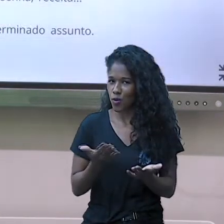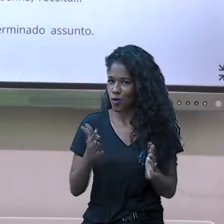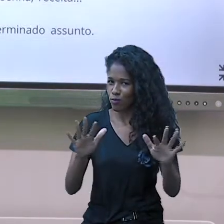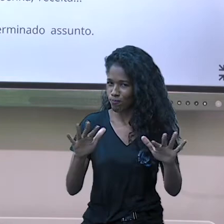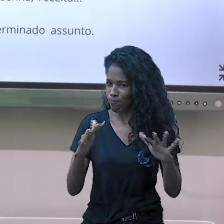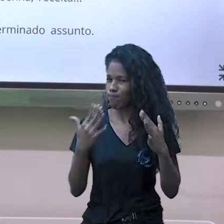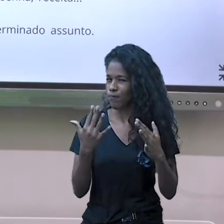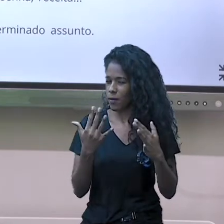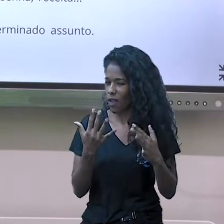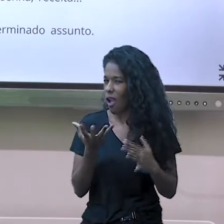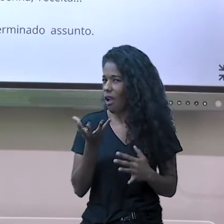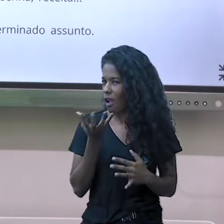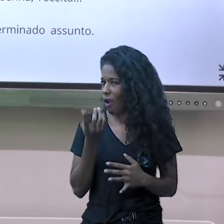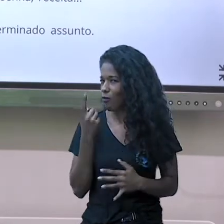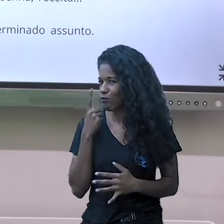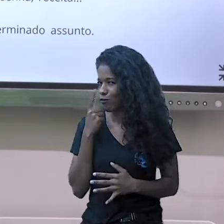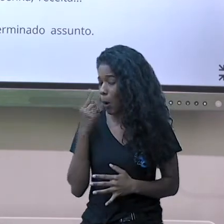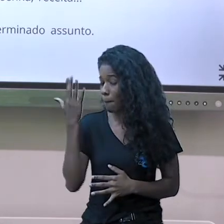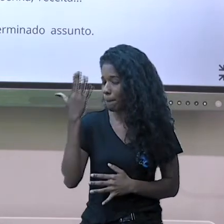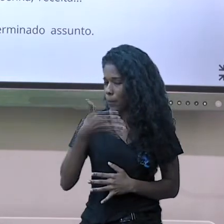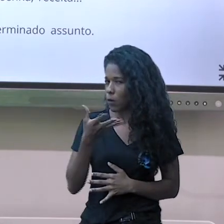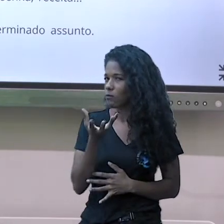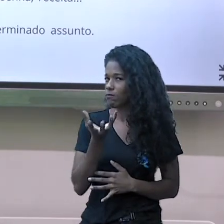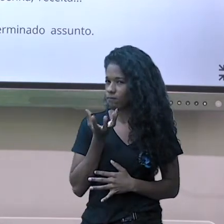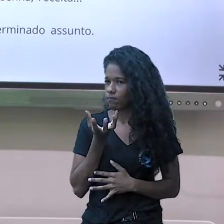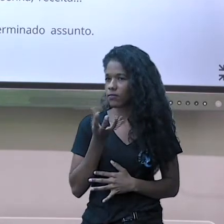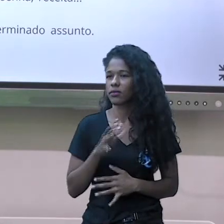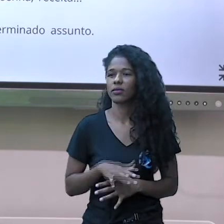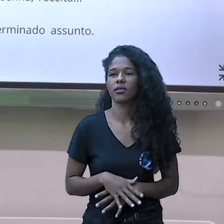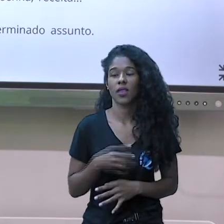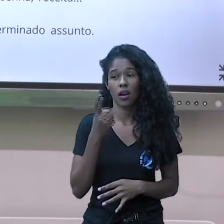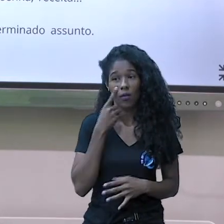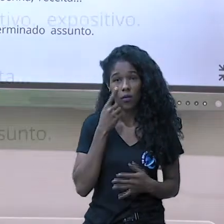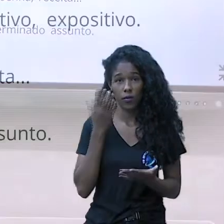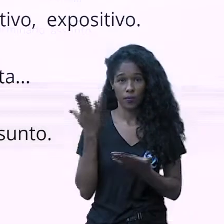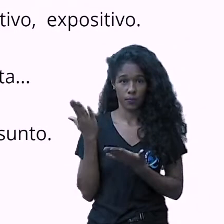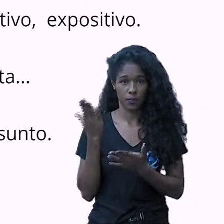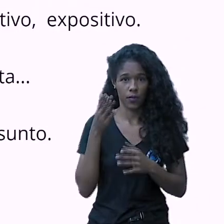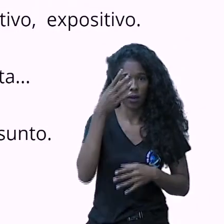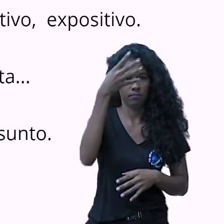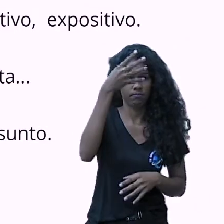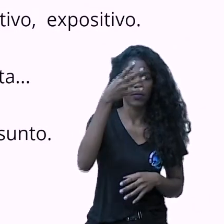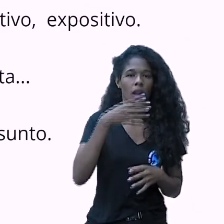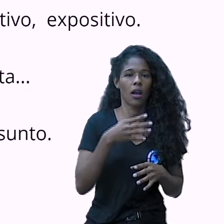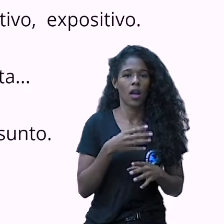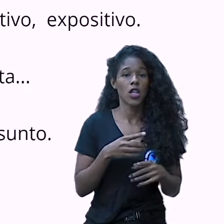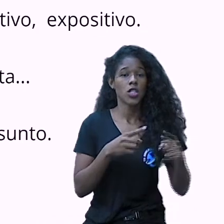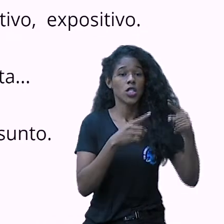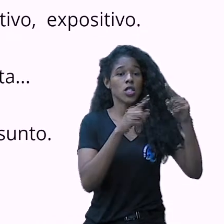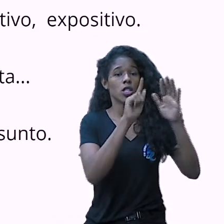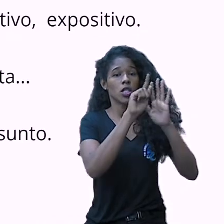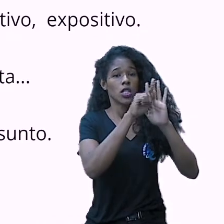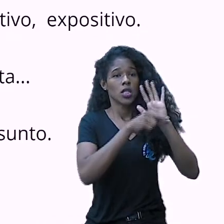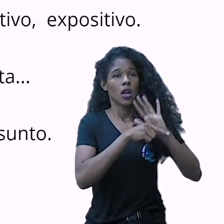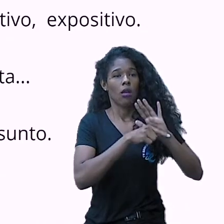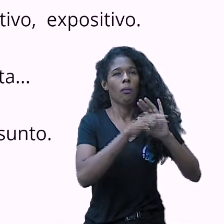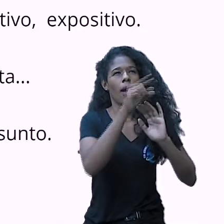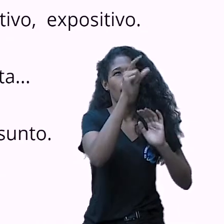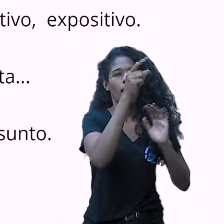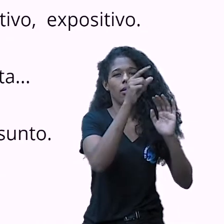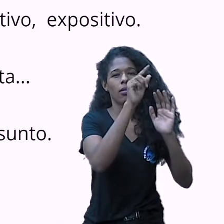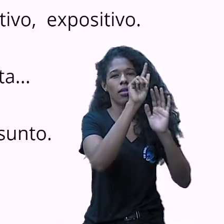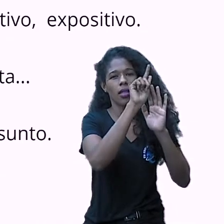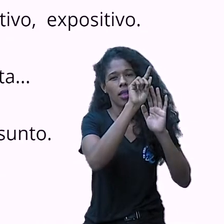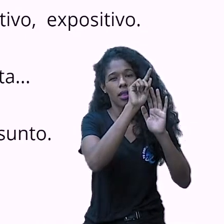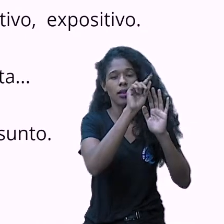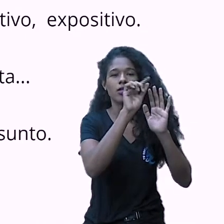ó. Ai, meu Deus, quantas coisas, né? Vamos começar? São aqueles encarregados de falar sobre